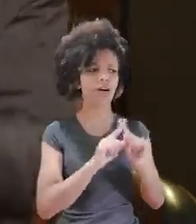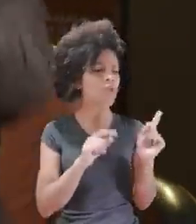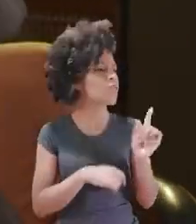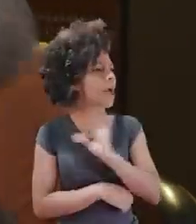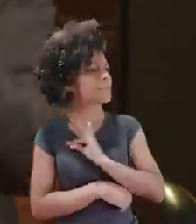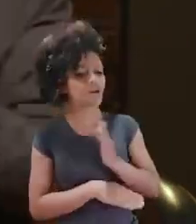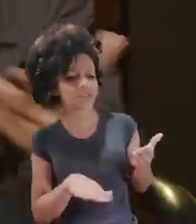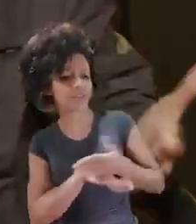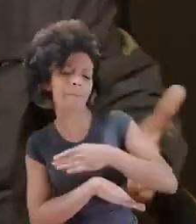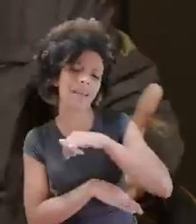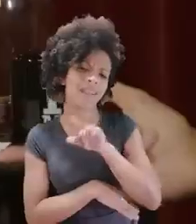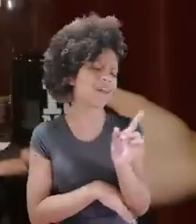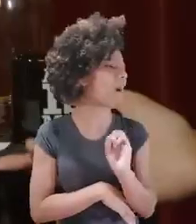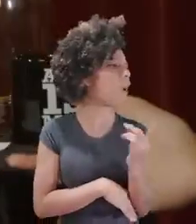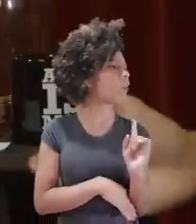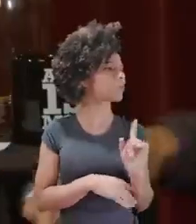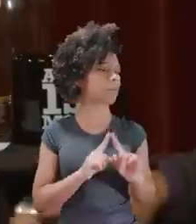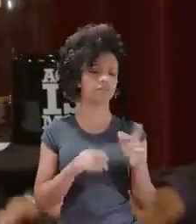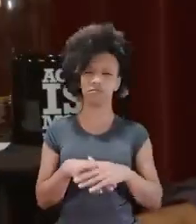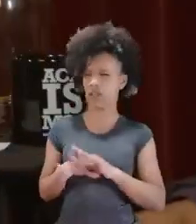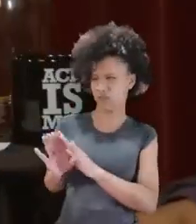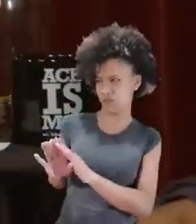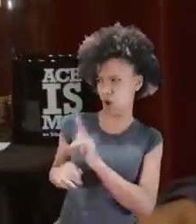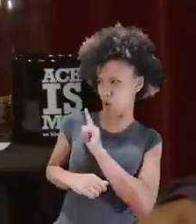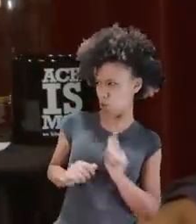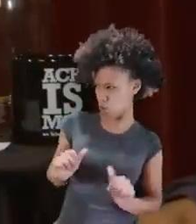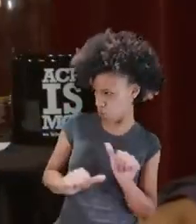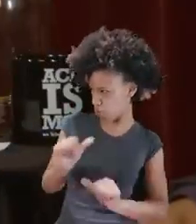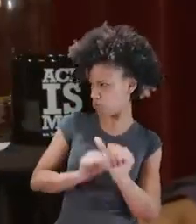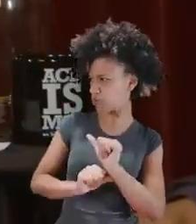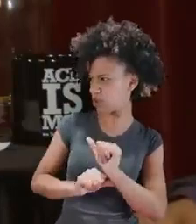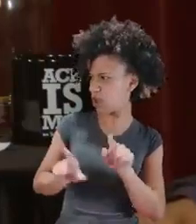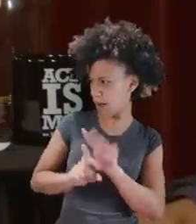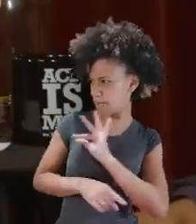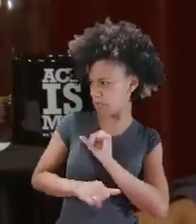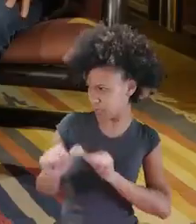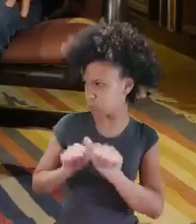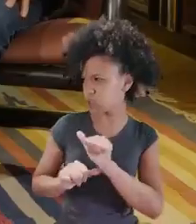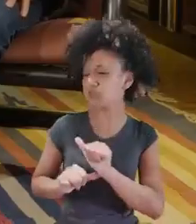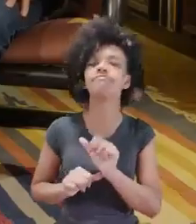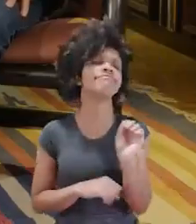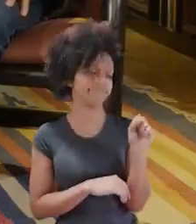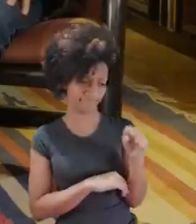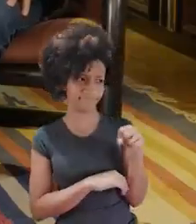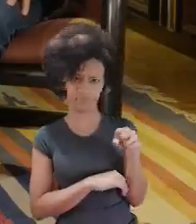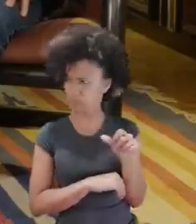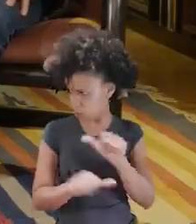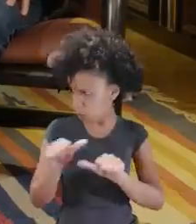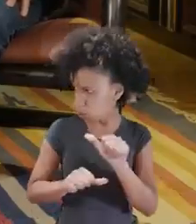de entrar com polícia a polícia militar logo não quando mas assim quando mundo um governo muda polícia muda